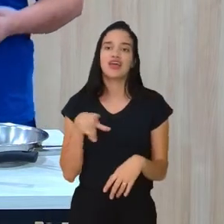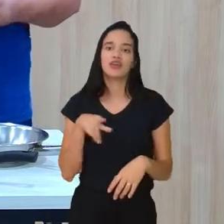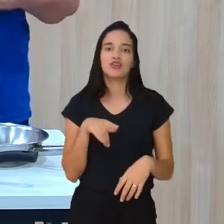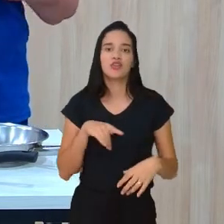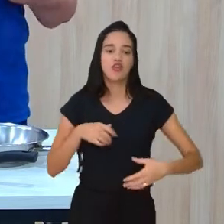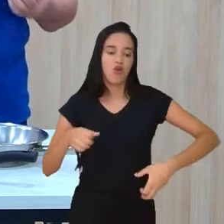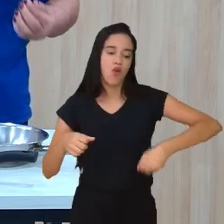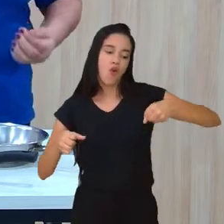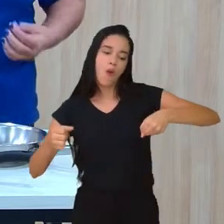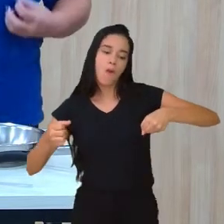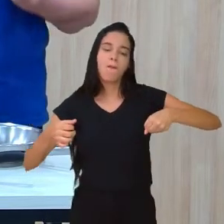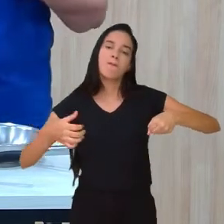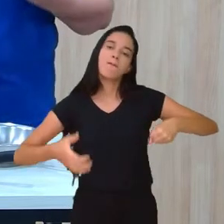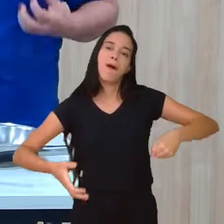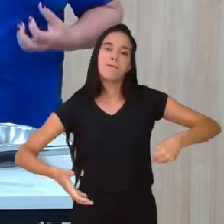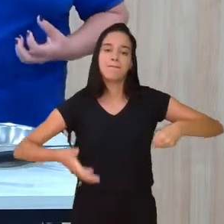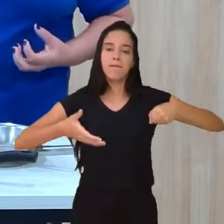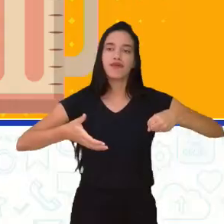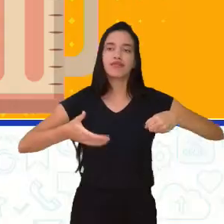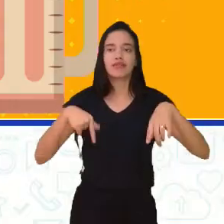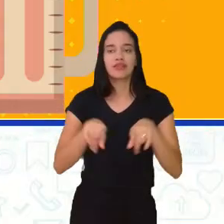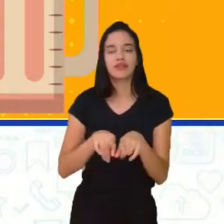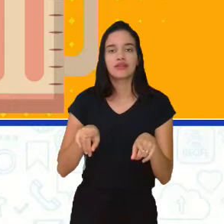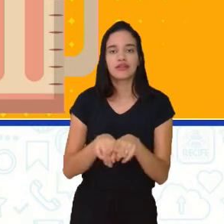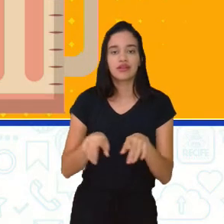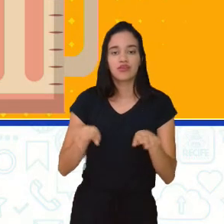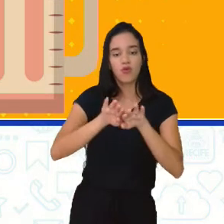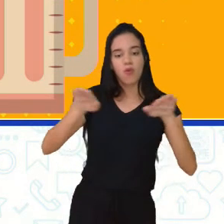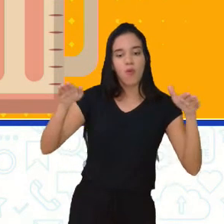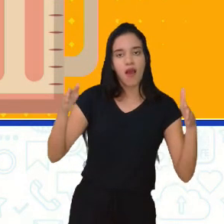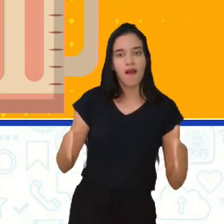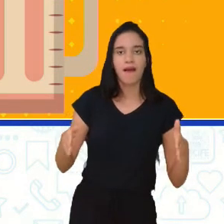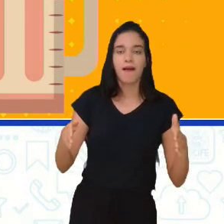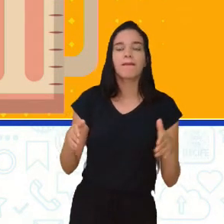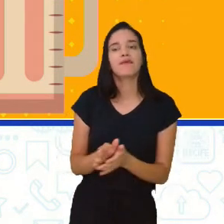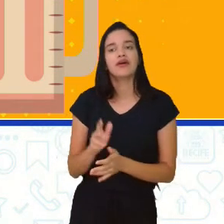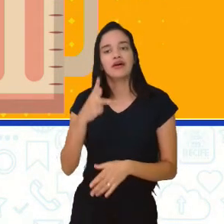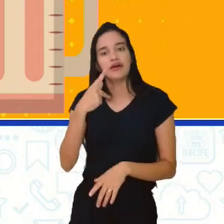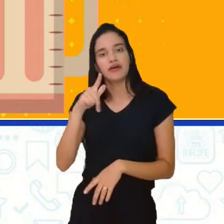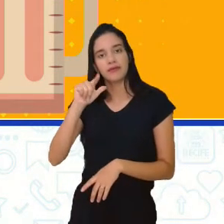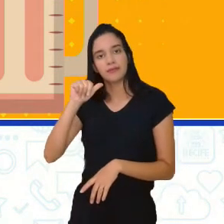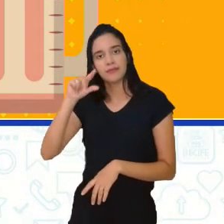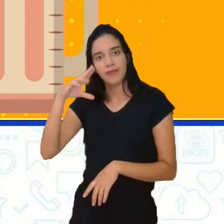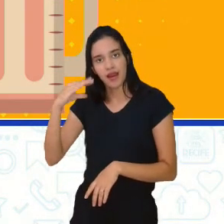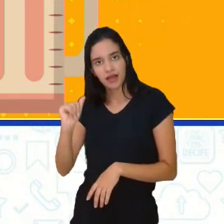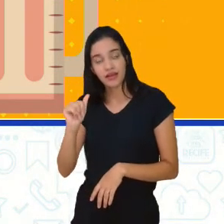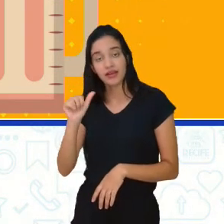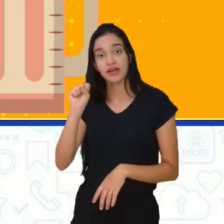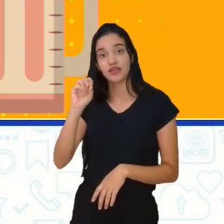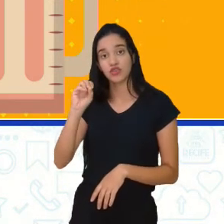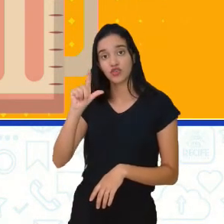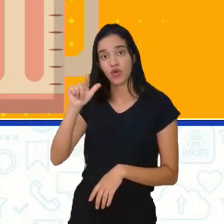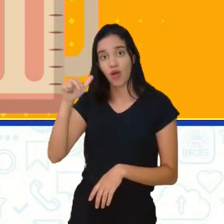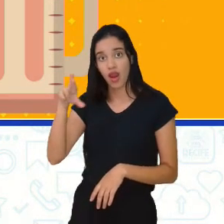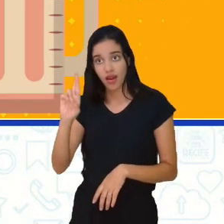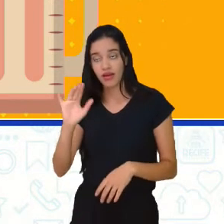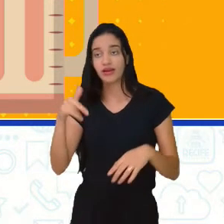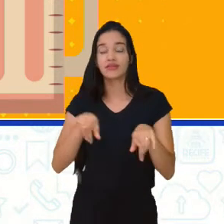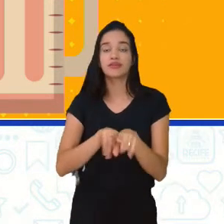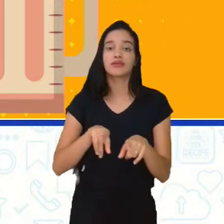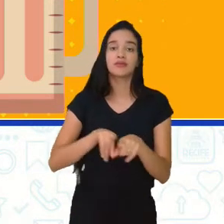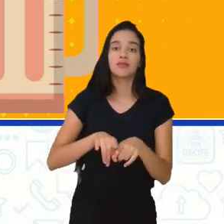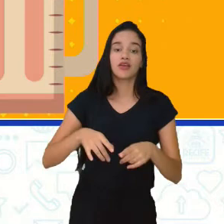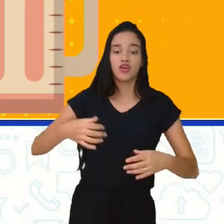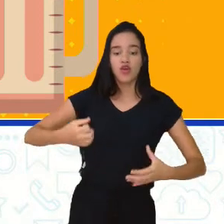panela com cabo de madeira, eu tenho uma placa solar, o próprio sol, não é isso? Uma caixa térmica, uma garrafa que a